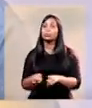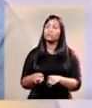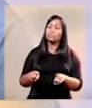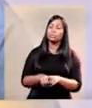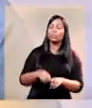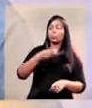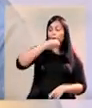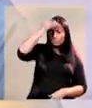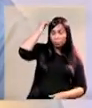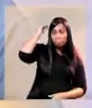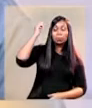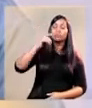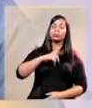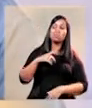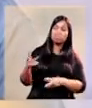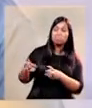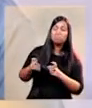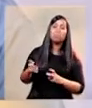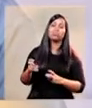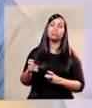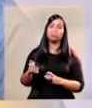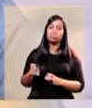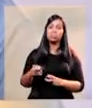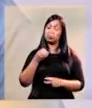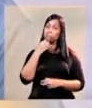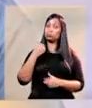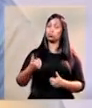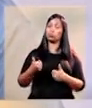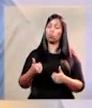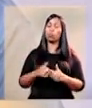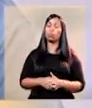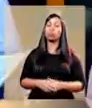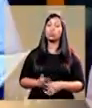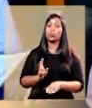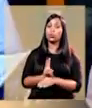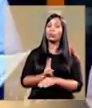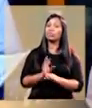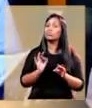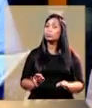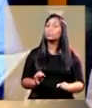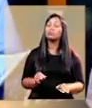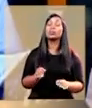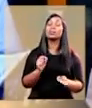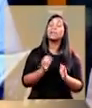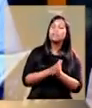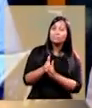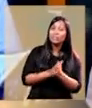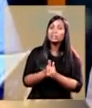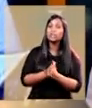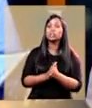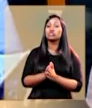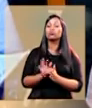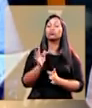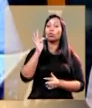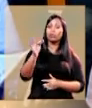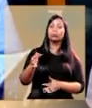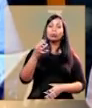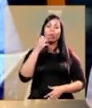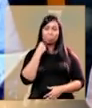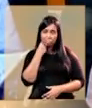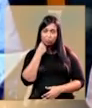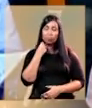criança quanto para o padrinho. Temos percebido que tem sido bem positivo. E o cuidado é justamente para não criar a expectativa de uma possível